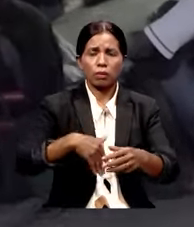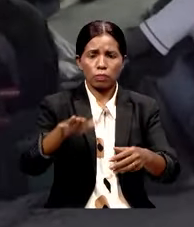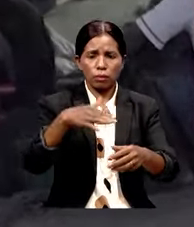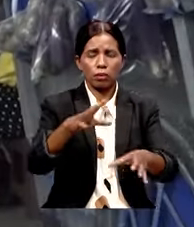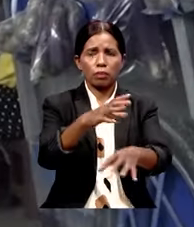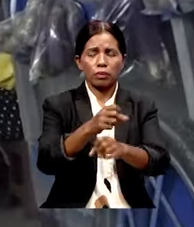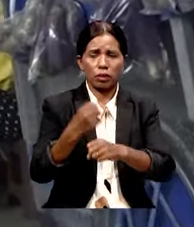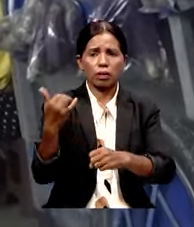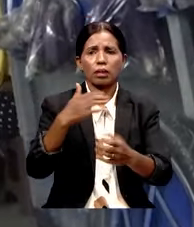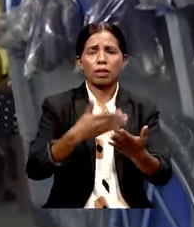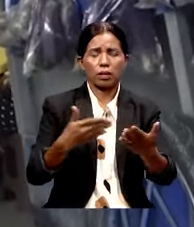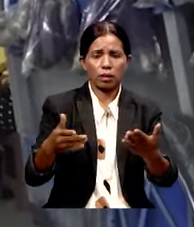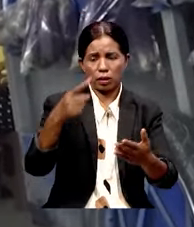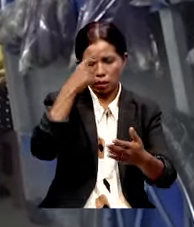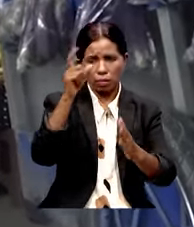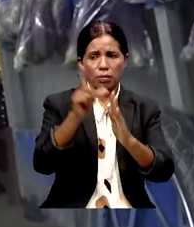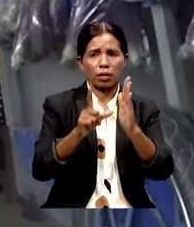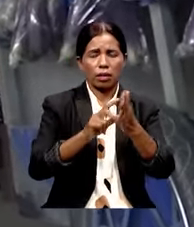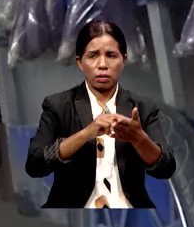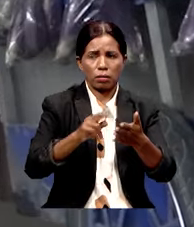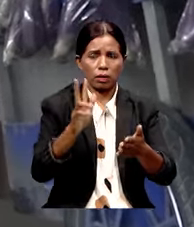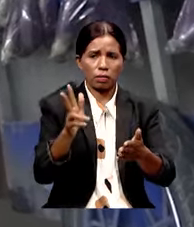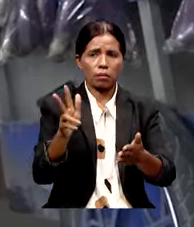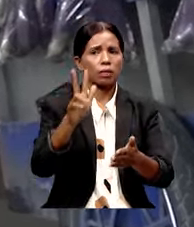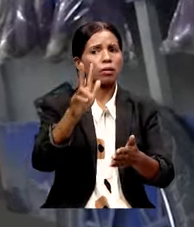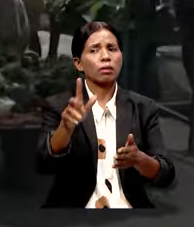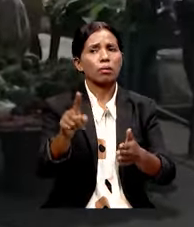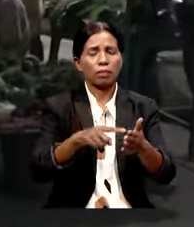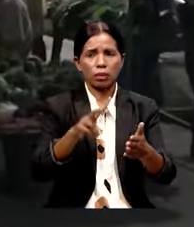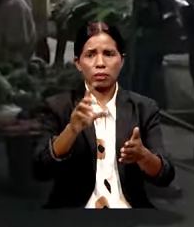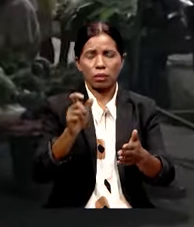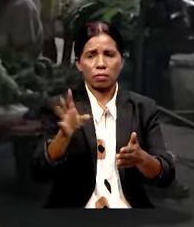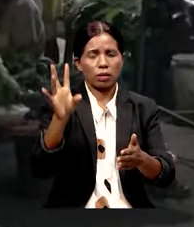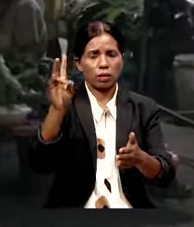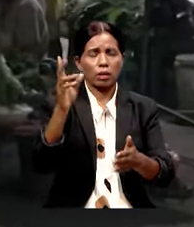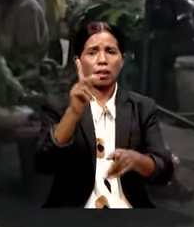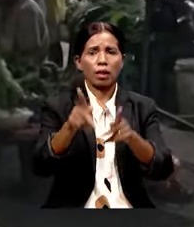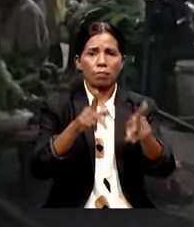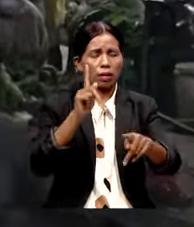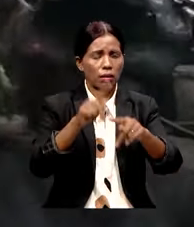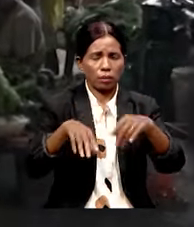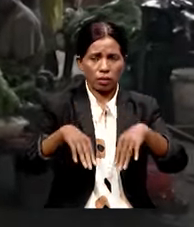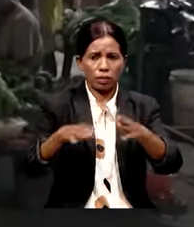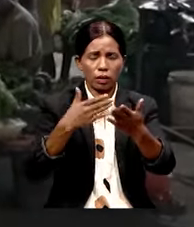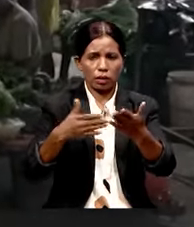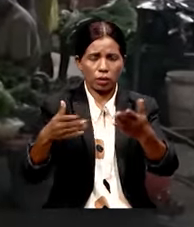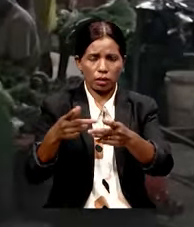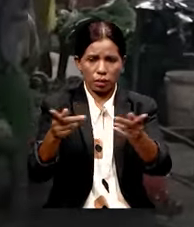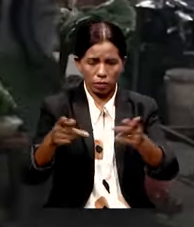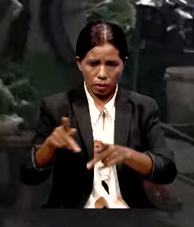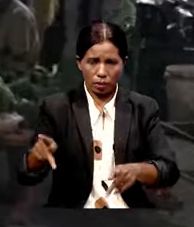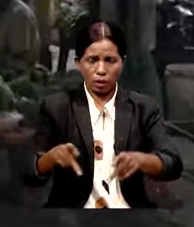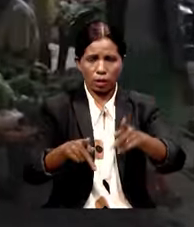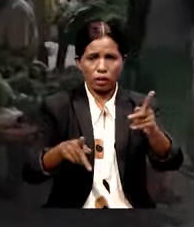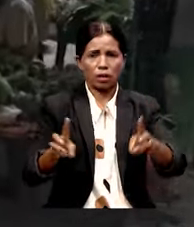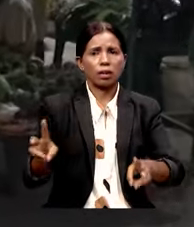Sira Nessasang, tama decreto lei número tolo nolo recintolo, barra rihundrua, walo, nebe bando, atulabele fansasang e a fatem público, ou